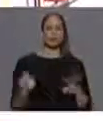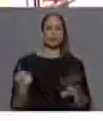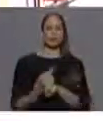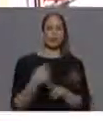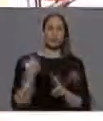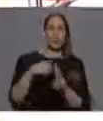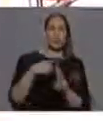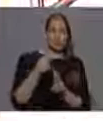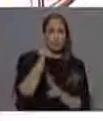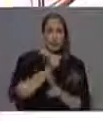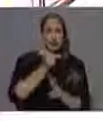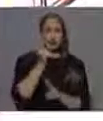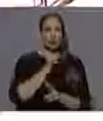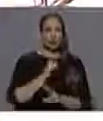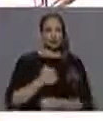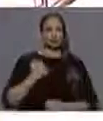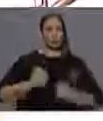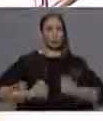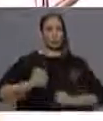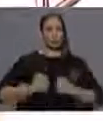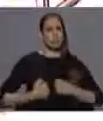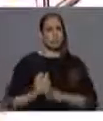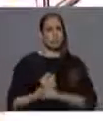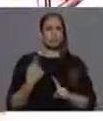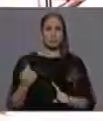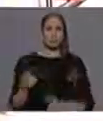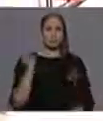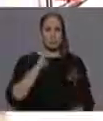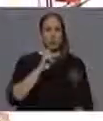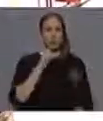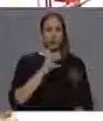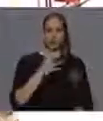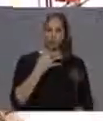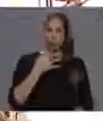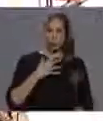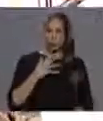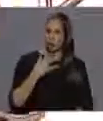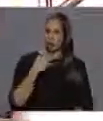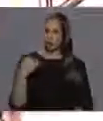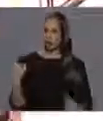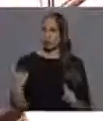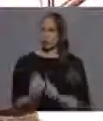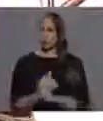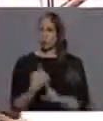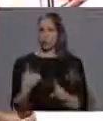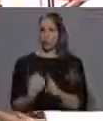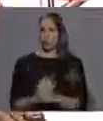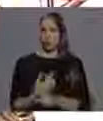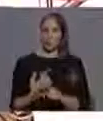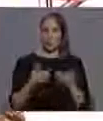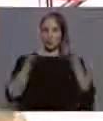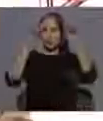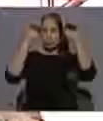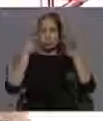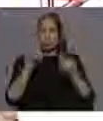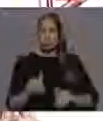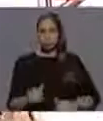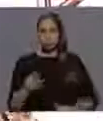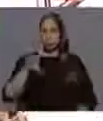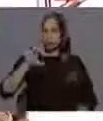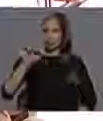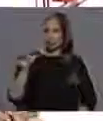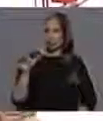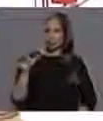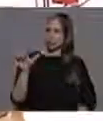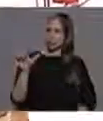Açores, porque importa não só acautelar as questões relativas à carga que vem do continente para a região, mas